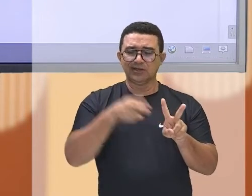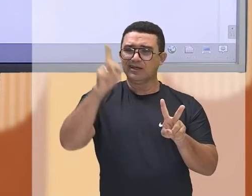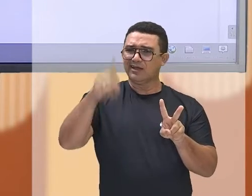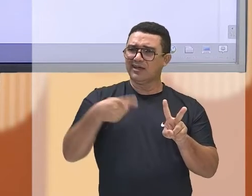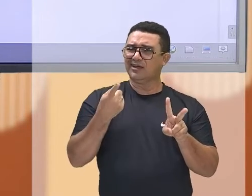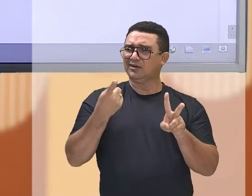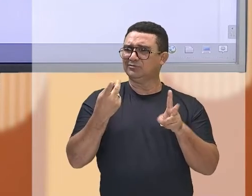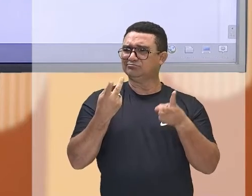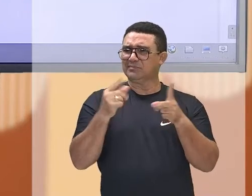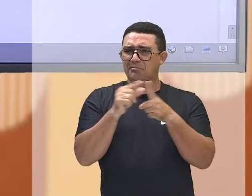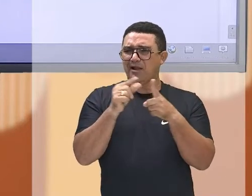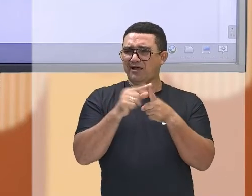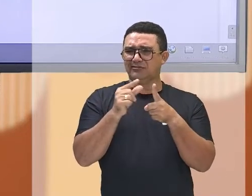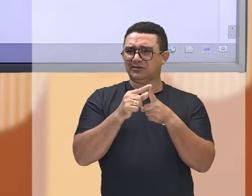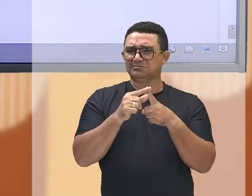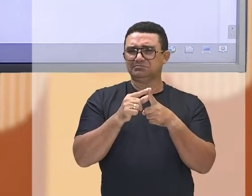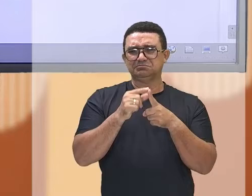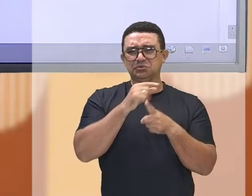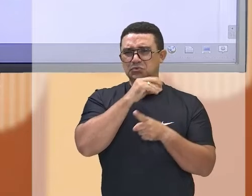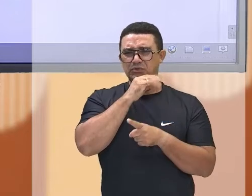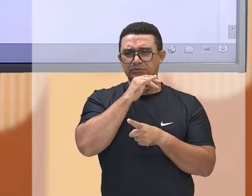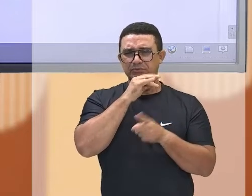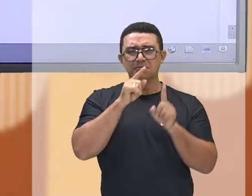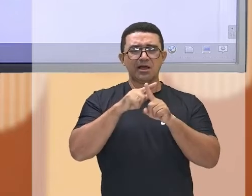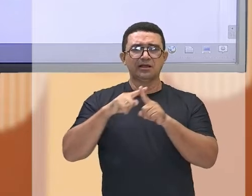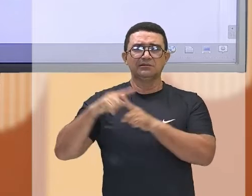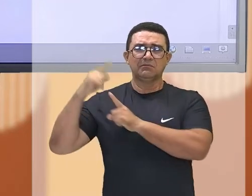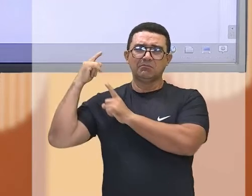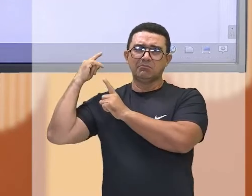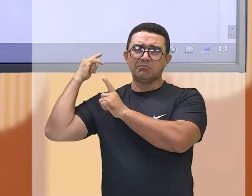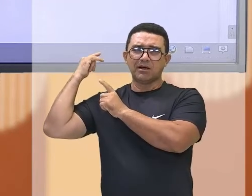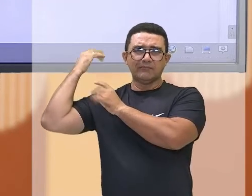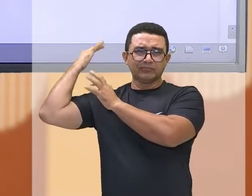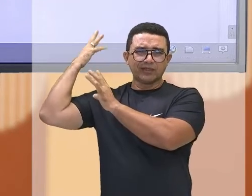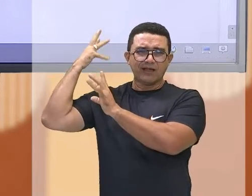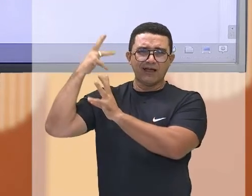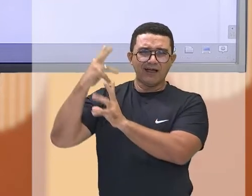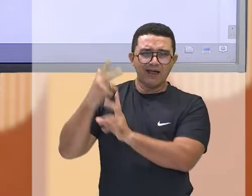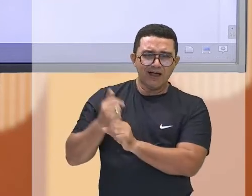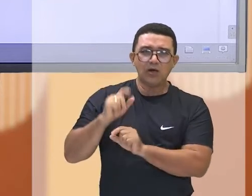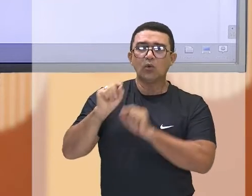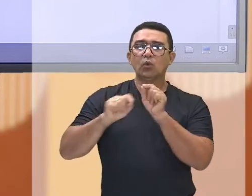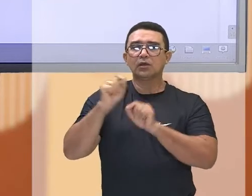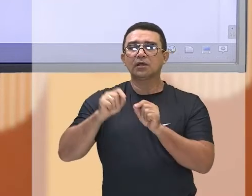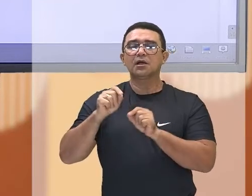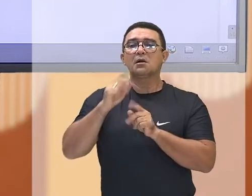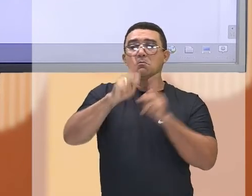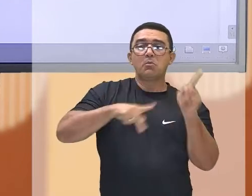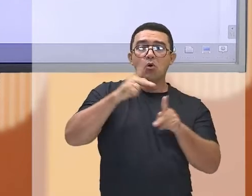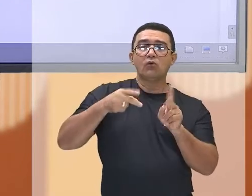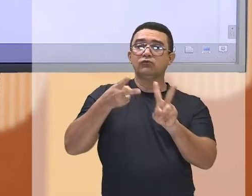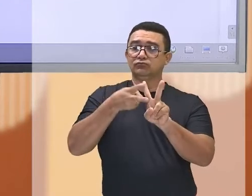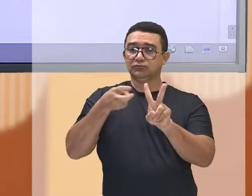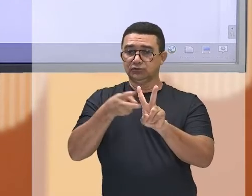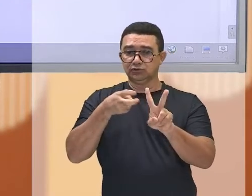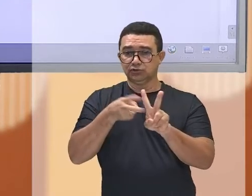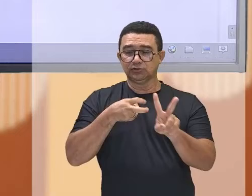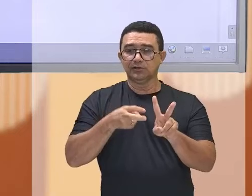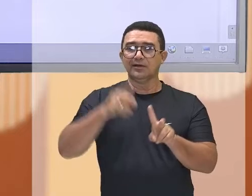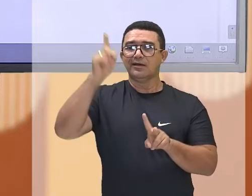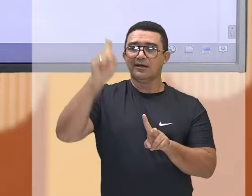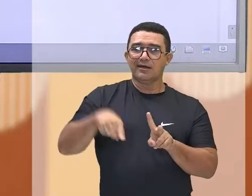ofensivo, mas historicamente falando, a população indígena foi classificada